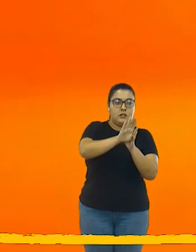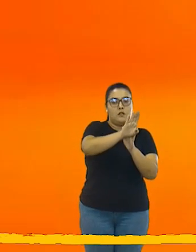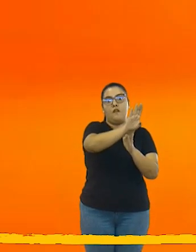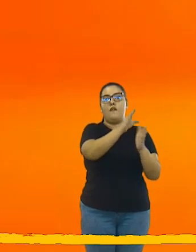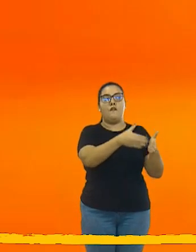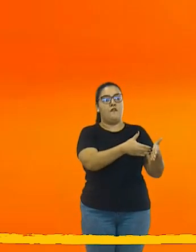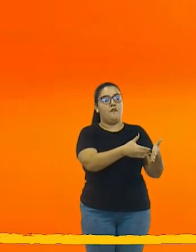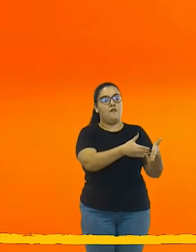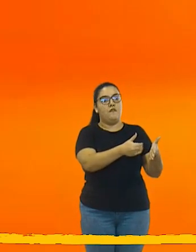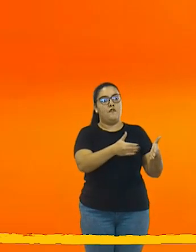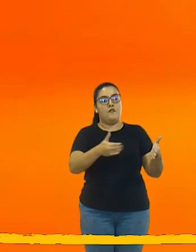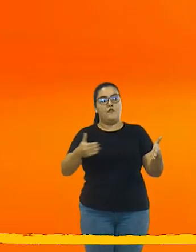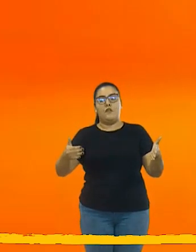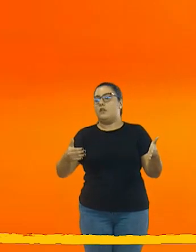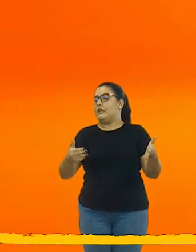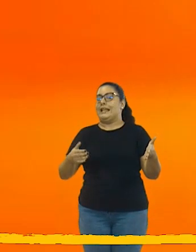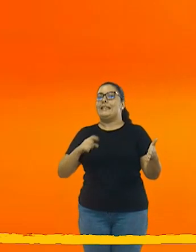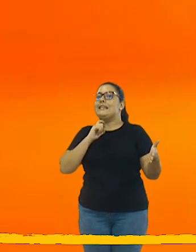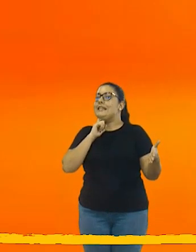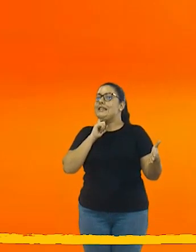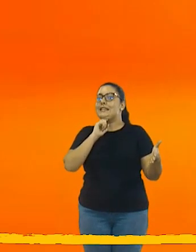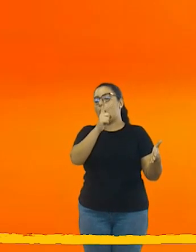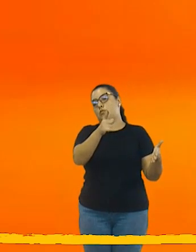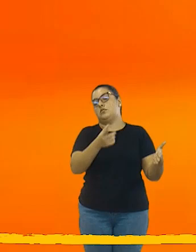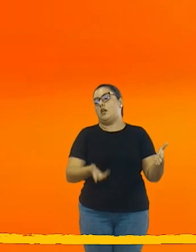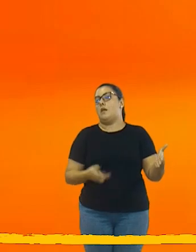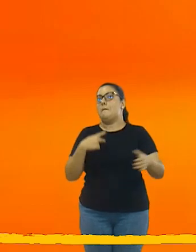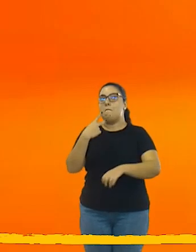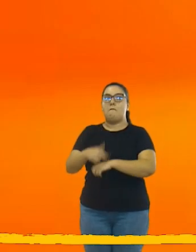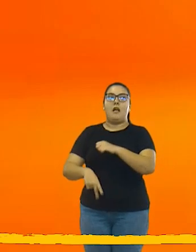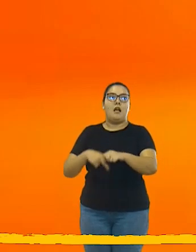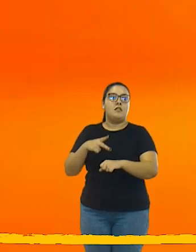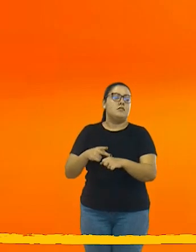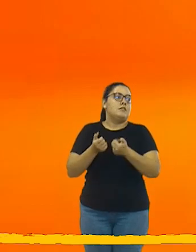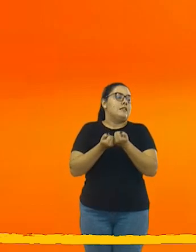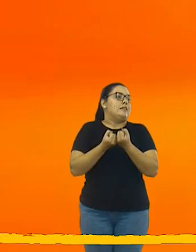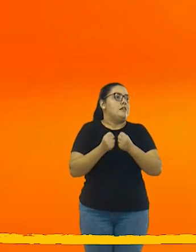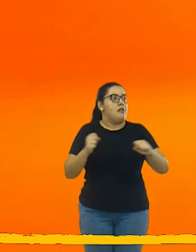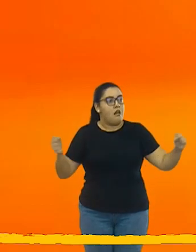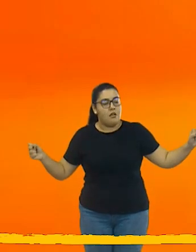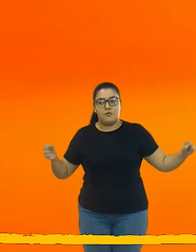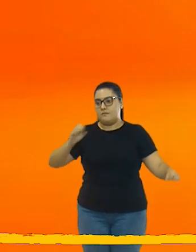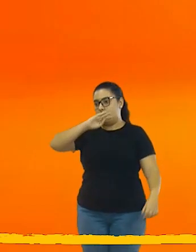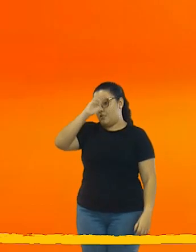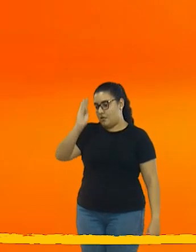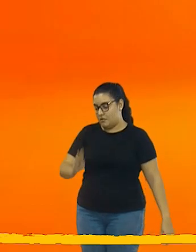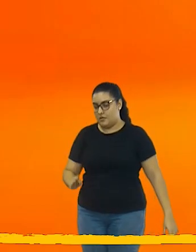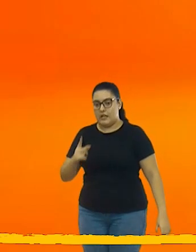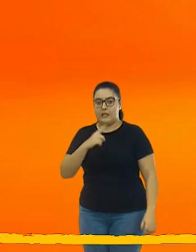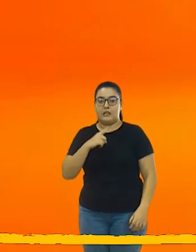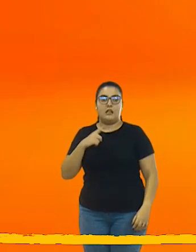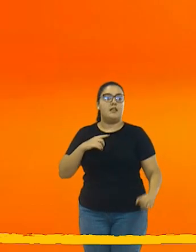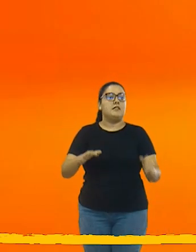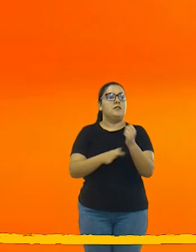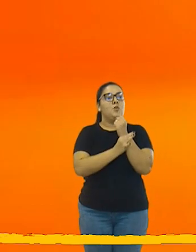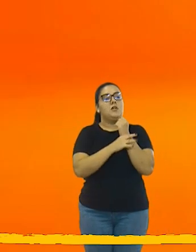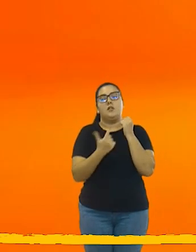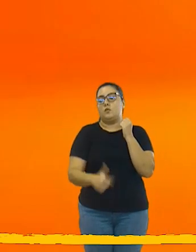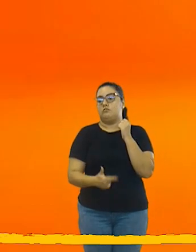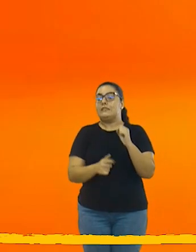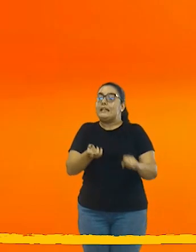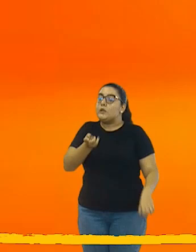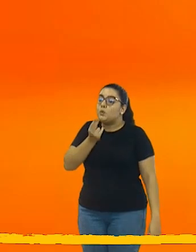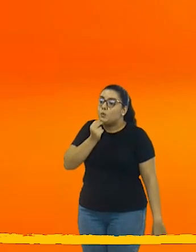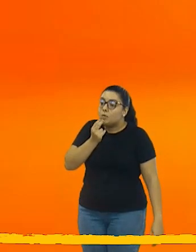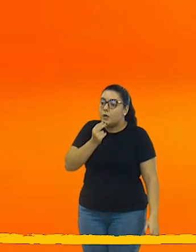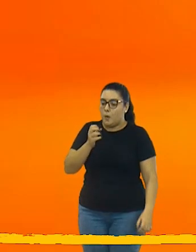é injustificável num país tão grande, tão rico como o Brasil, nós temos a insegurança alimentar. Como